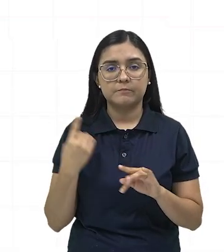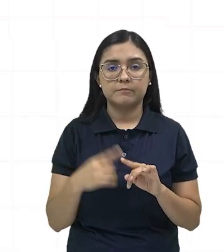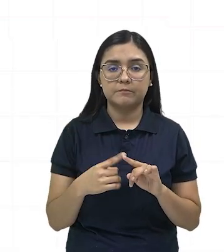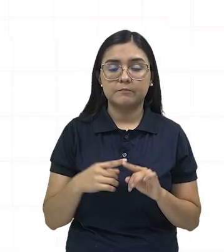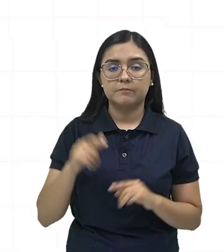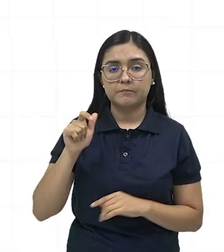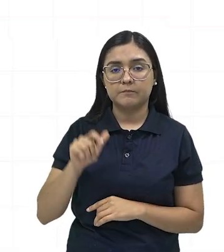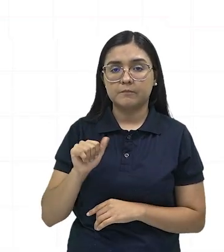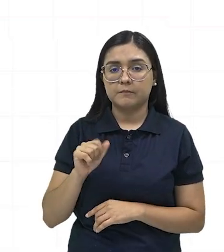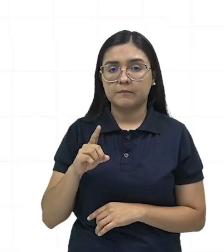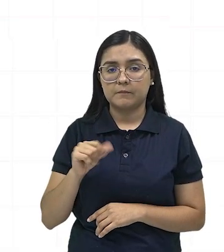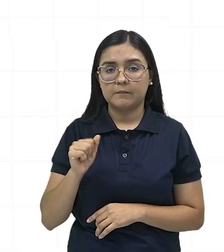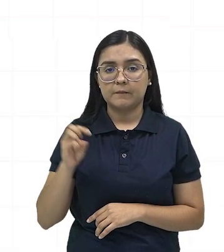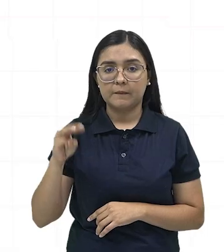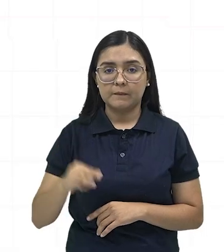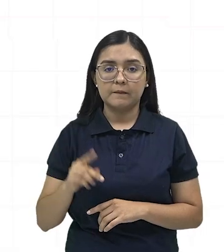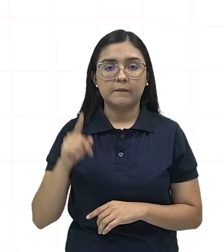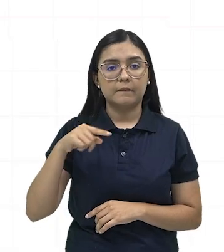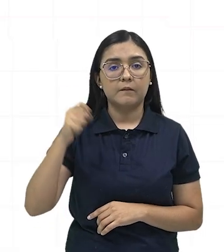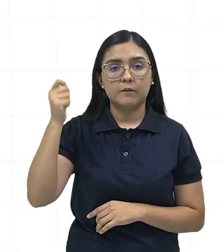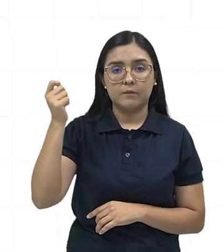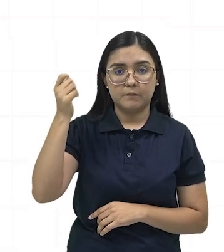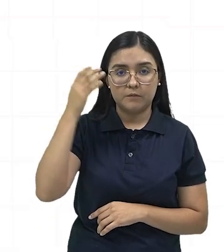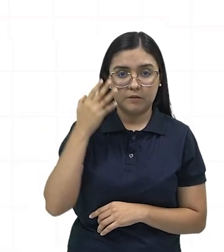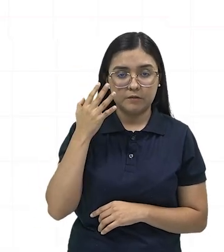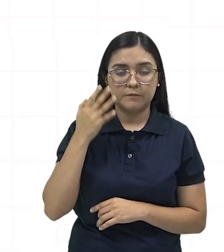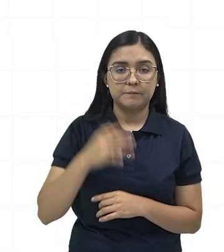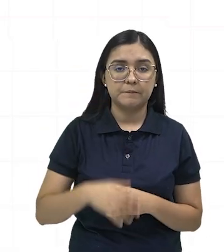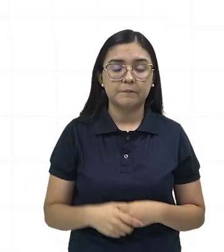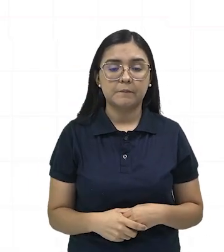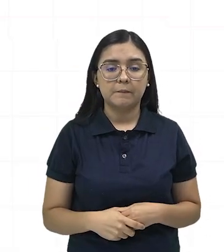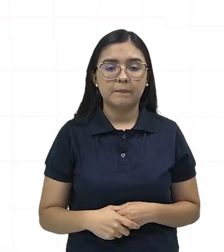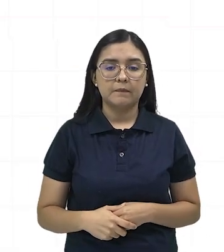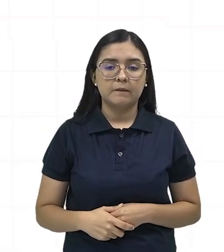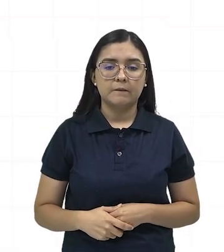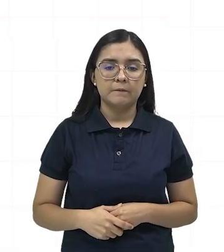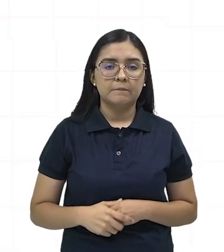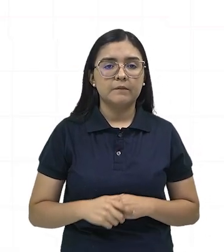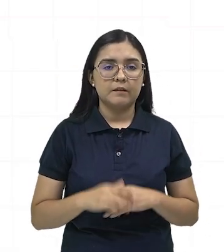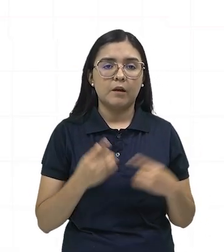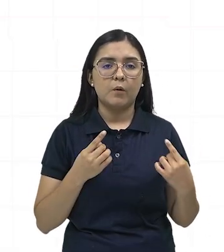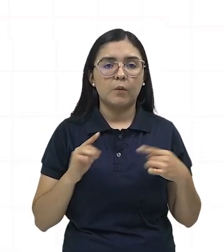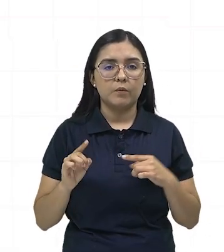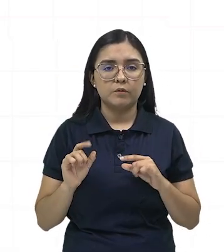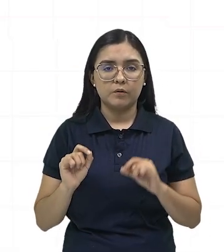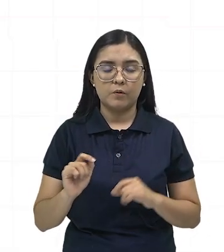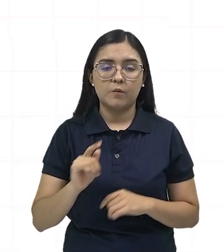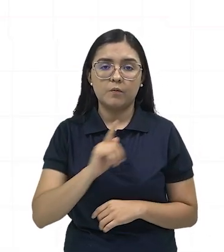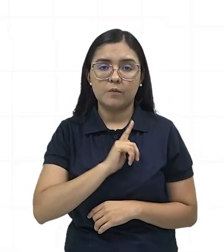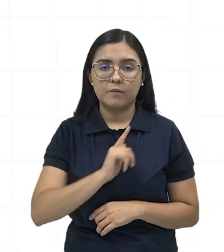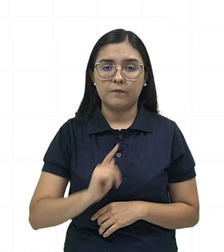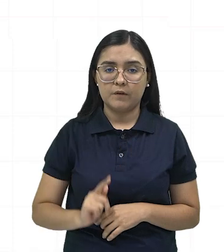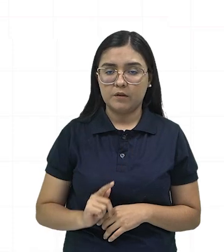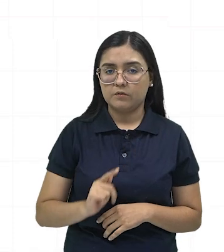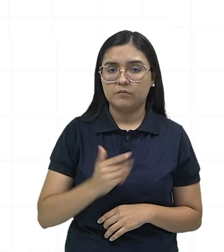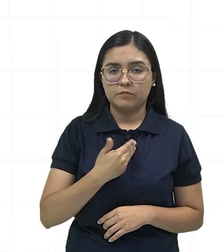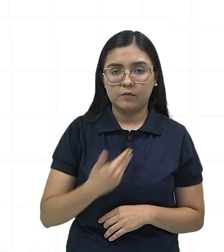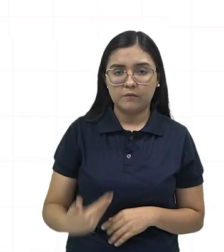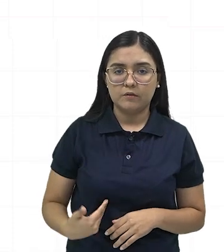Adam Smith, por exemplo, ele era iluminista, né? Então eles vêm nessa pegada contra o governo absolutista, tá